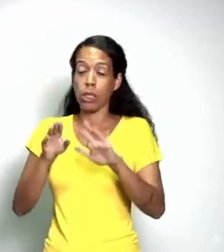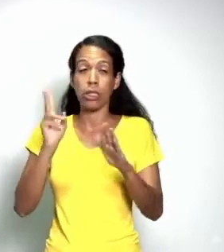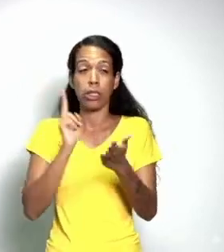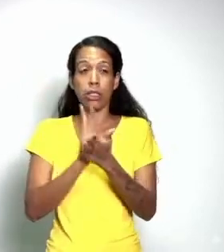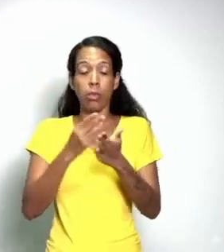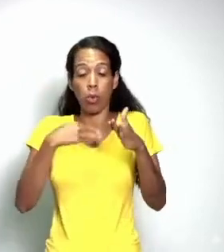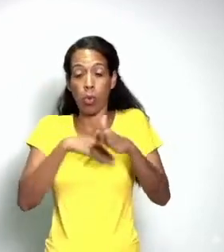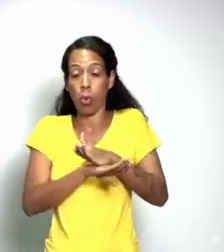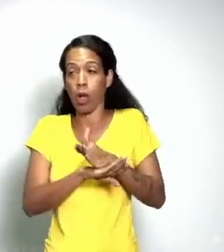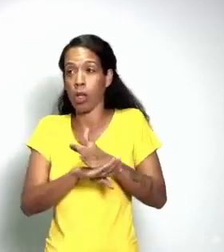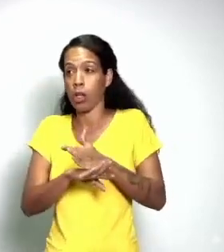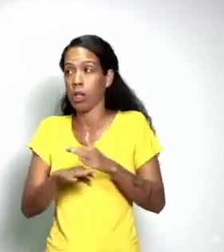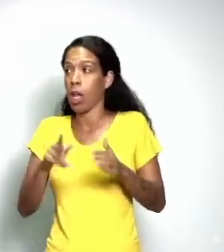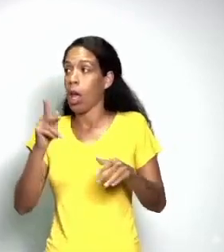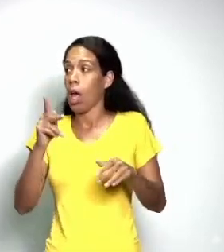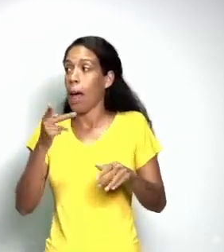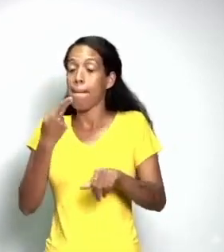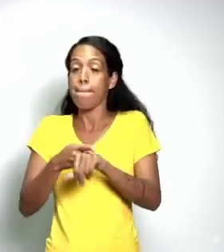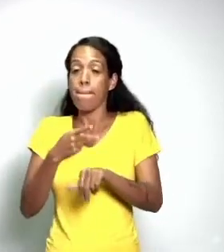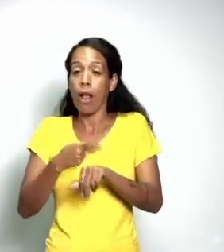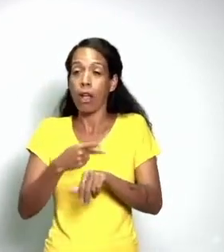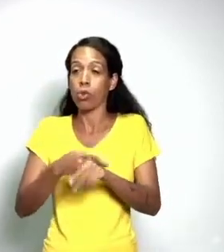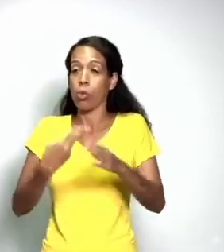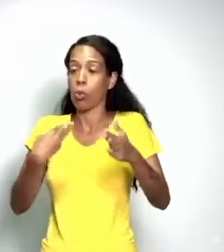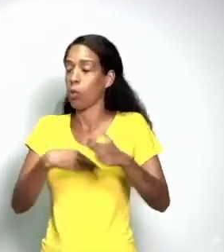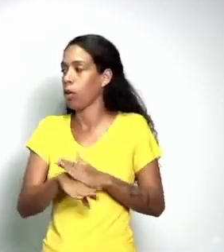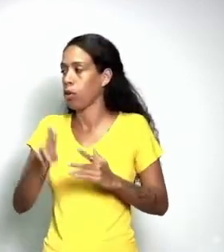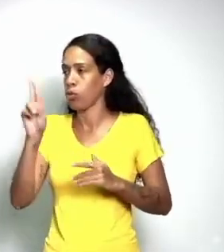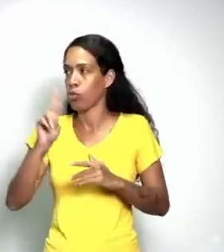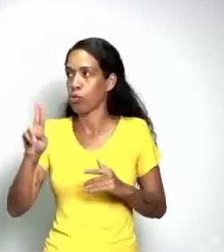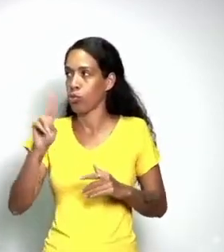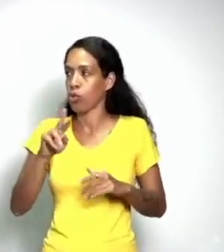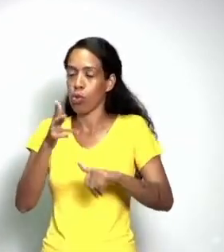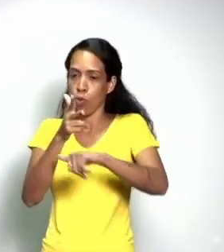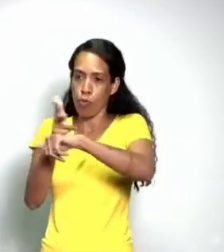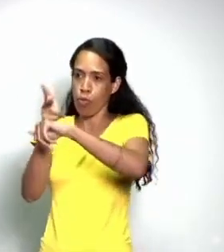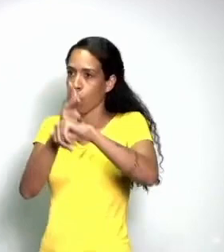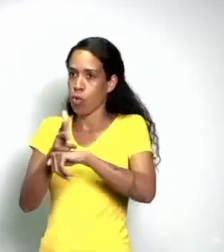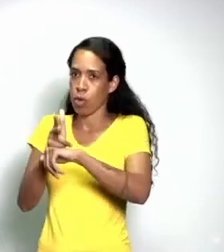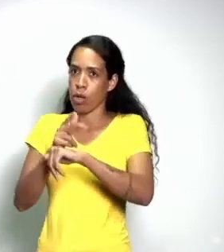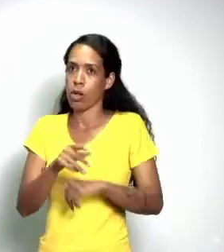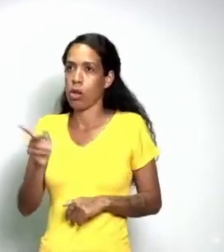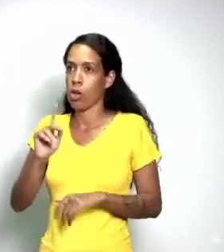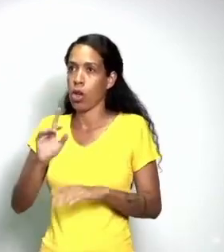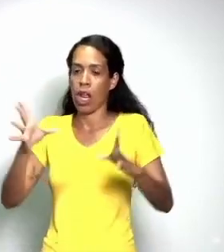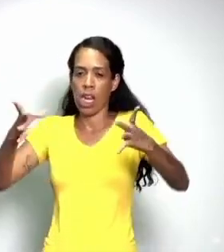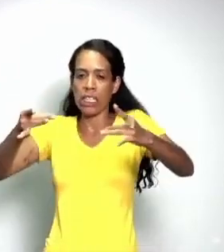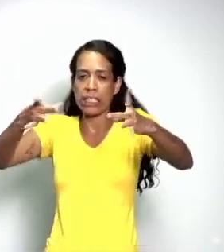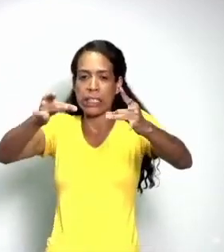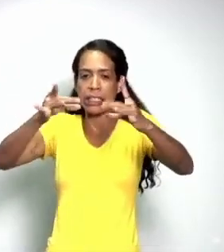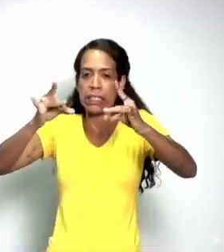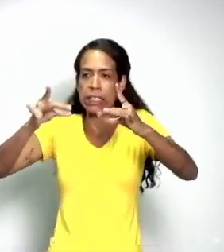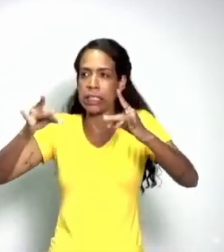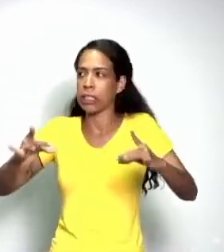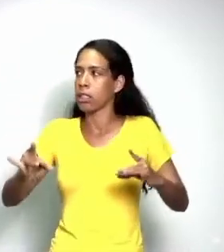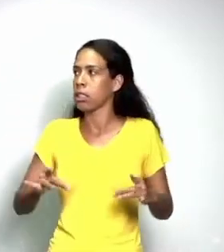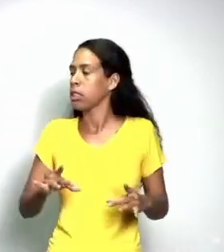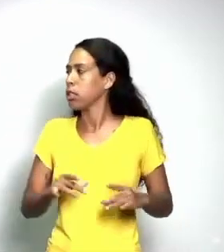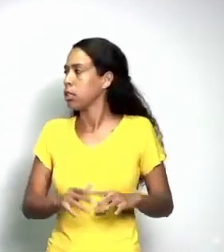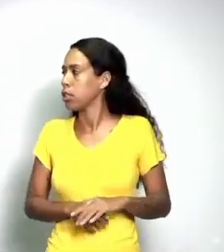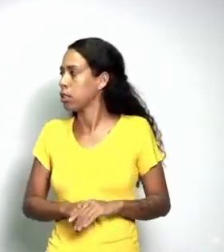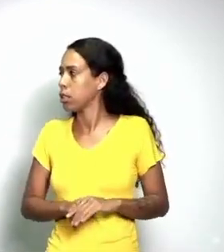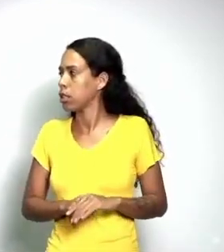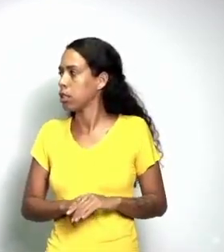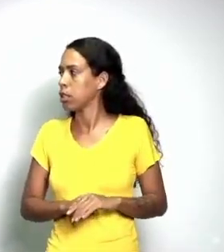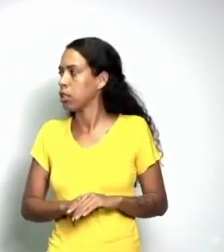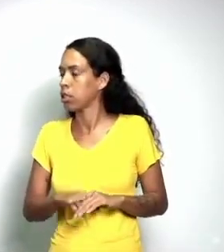guardada dentro de plástico. Até mesmo quando a gente utiliza ela em set, a gente utiliza sem encostar os dedos assim,